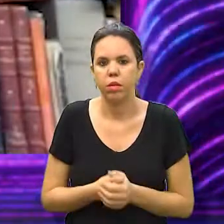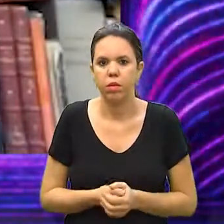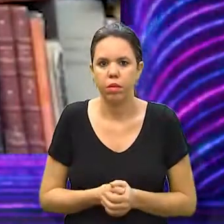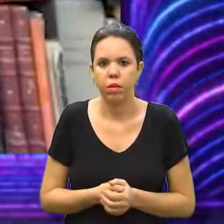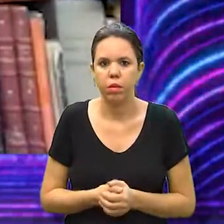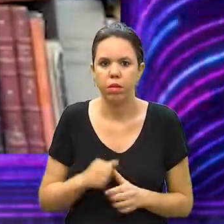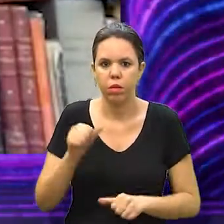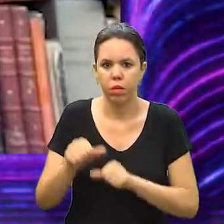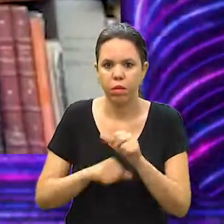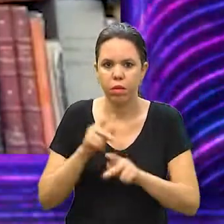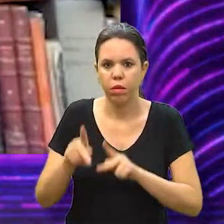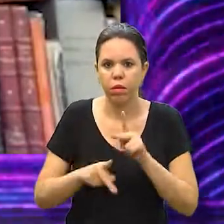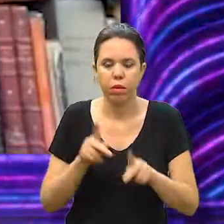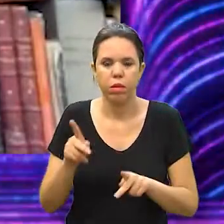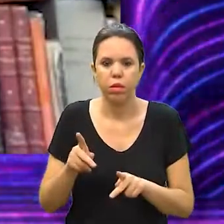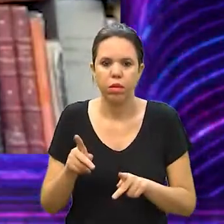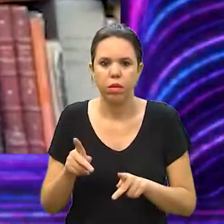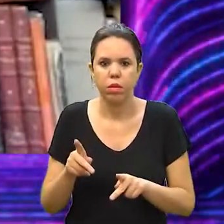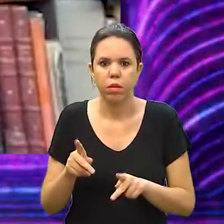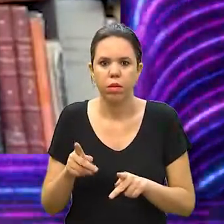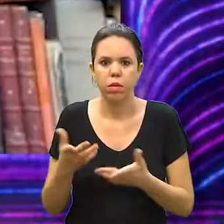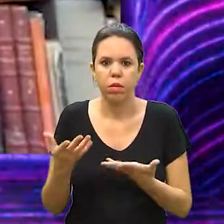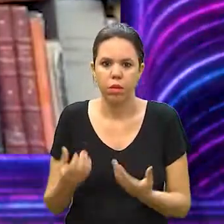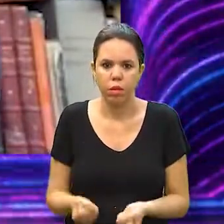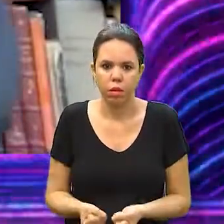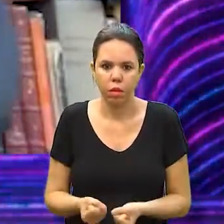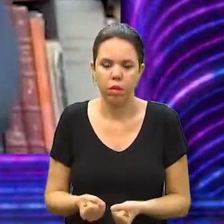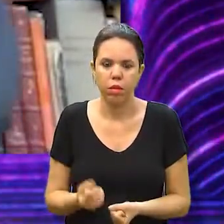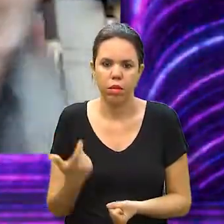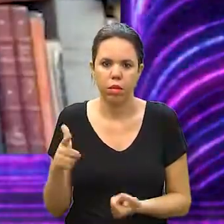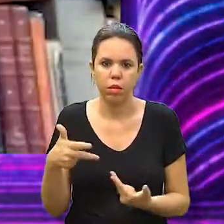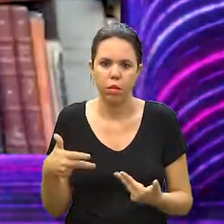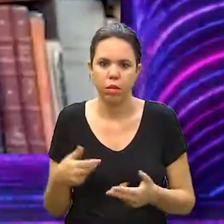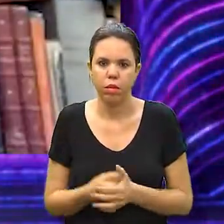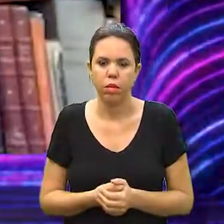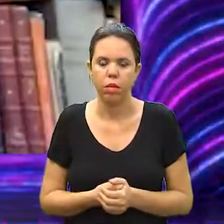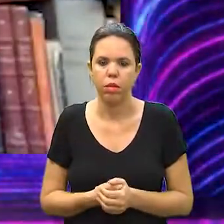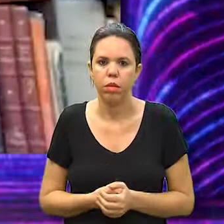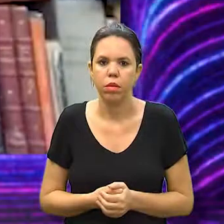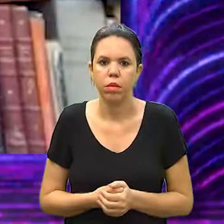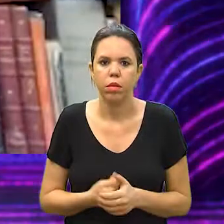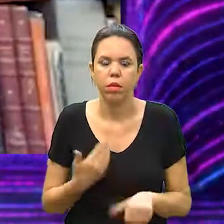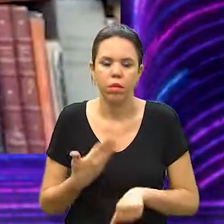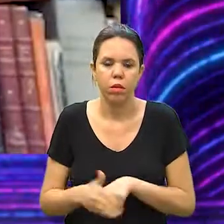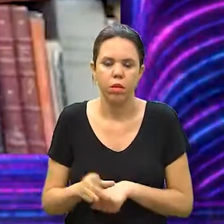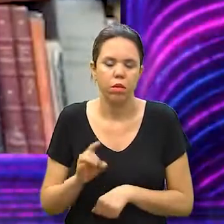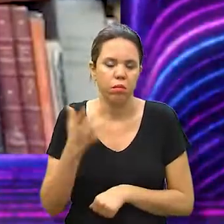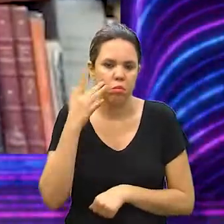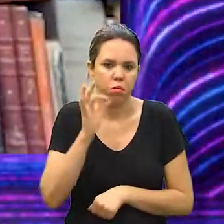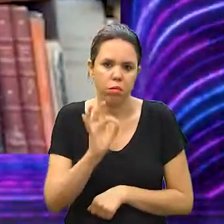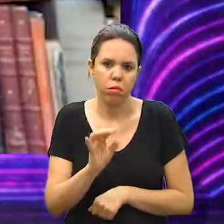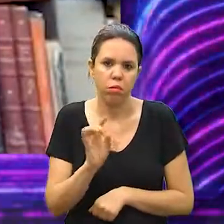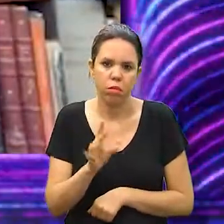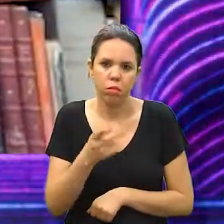seja tornar as pessoas mais receptivas aos outros. Não sei, é só